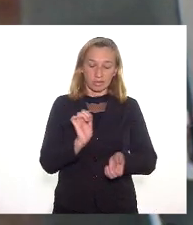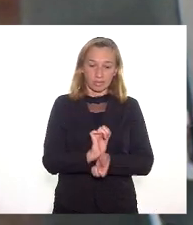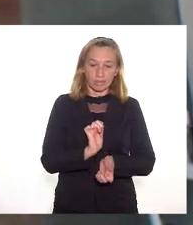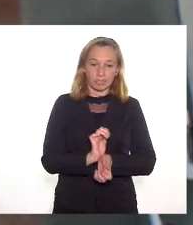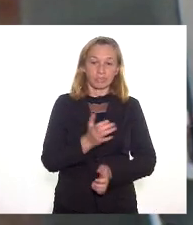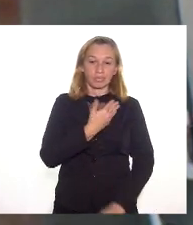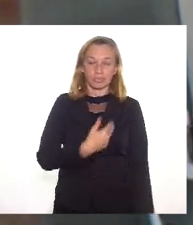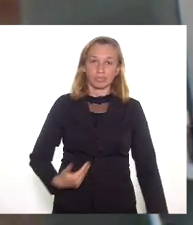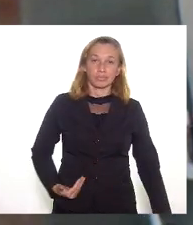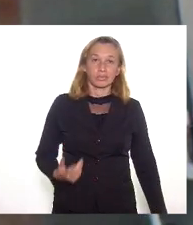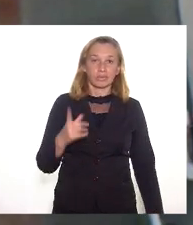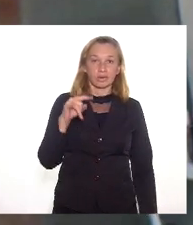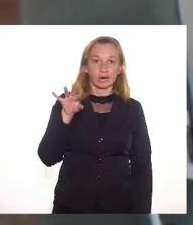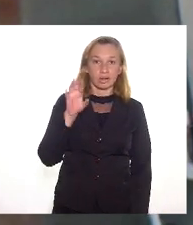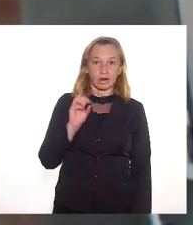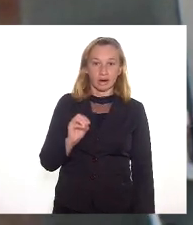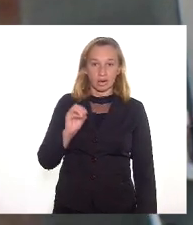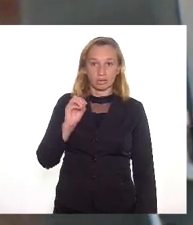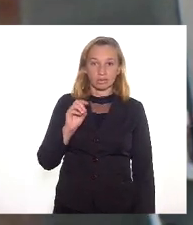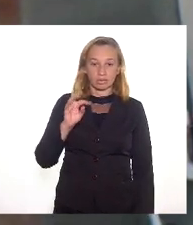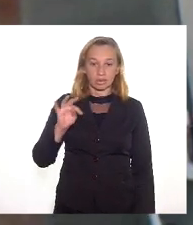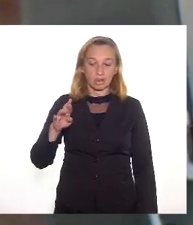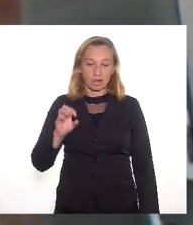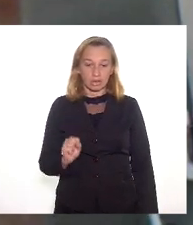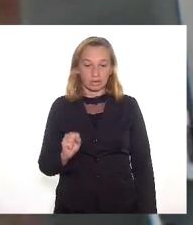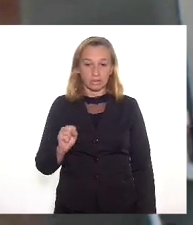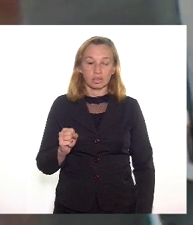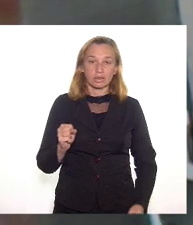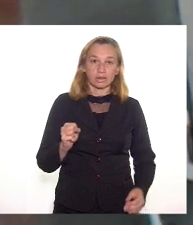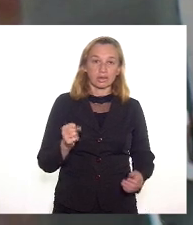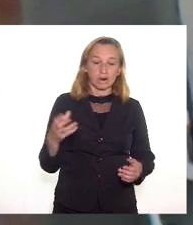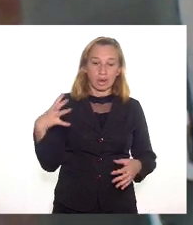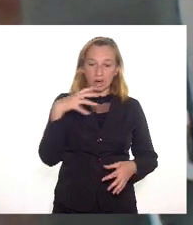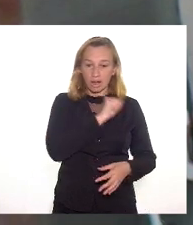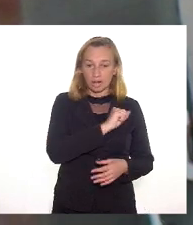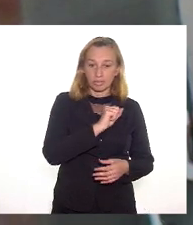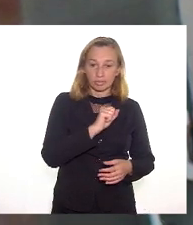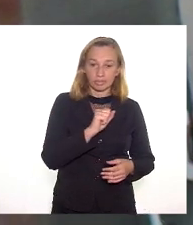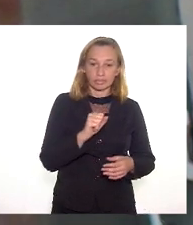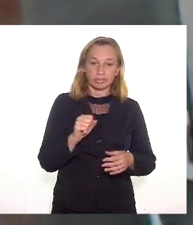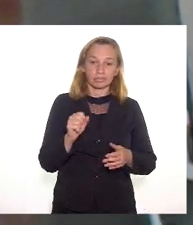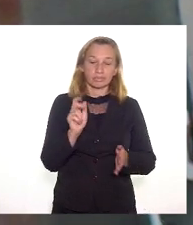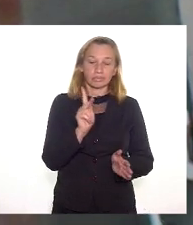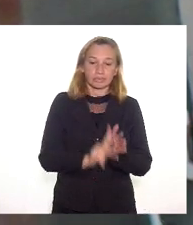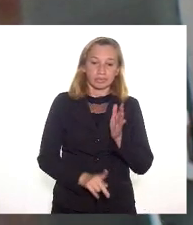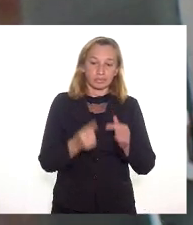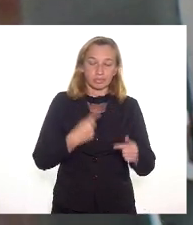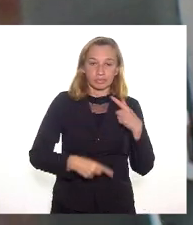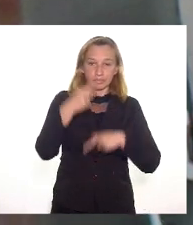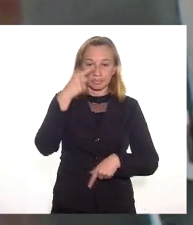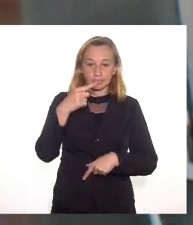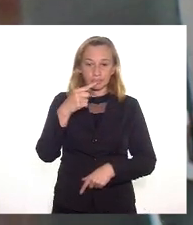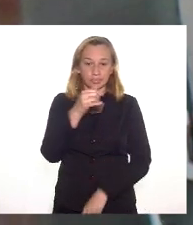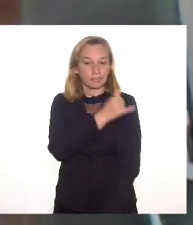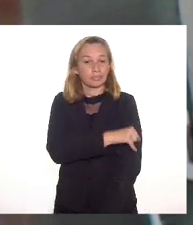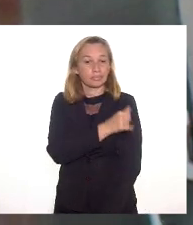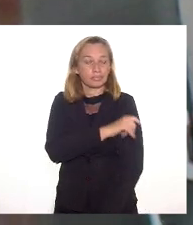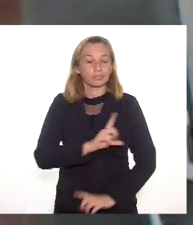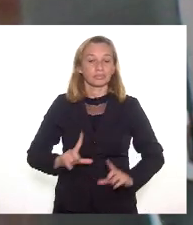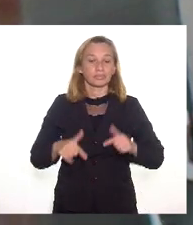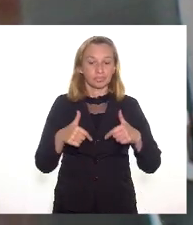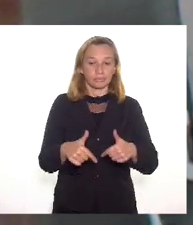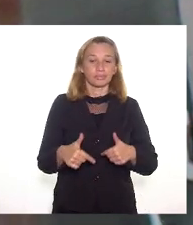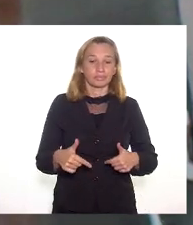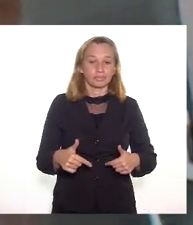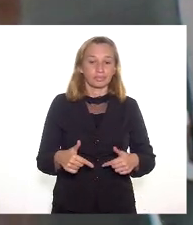colocar o mais rápido possível esse projeto do SuperaRio em funcionamento para que, Marta Rocha, minha amiga, o